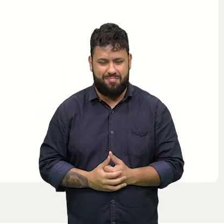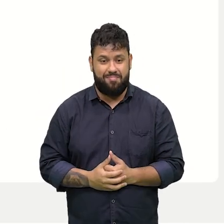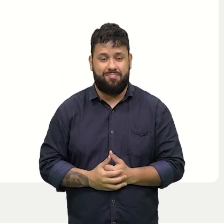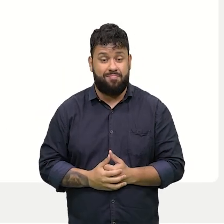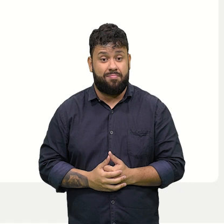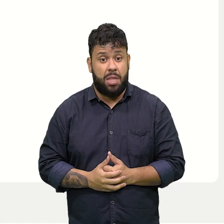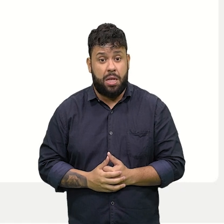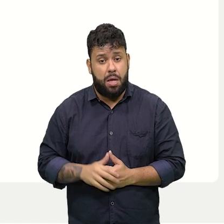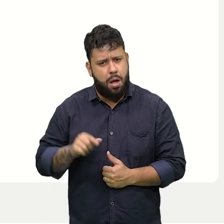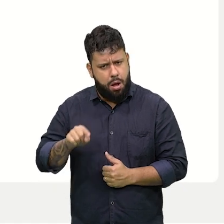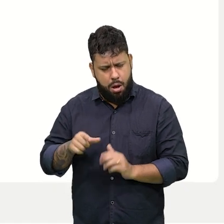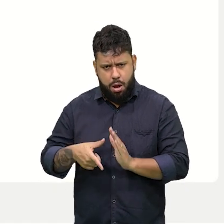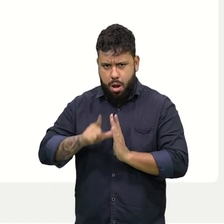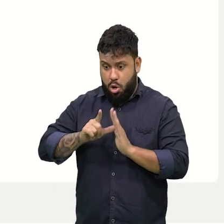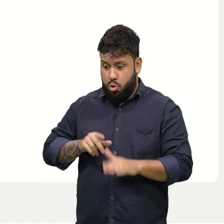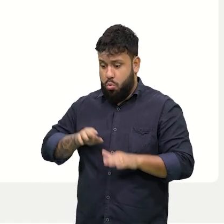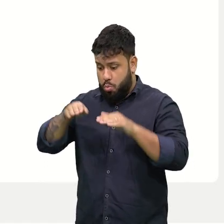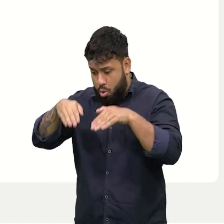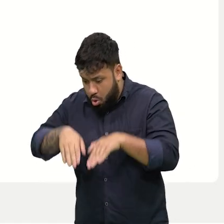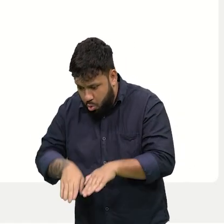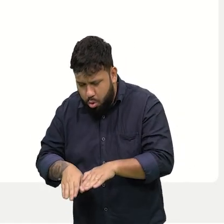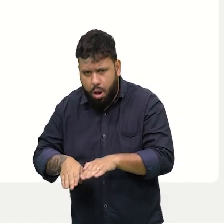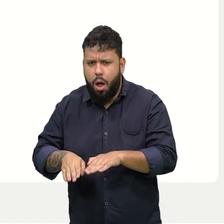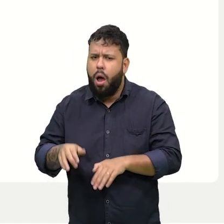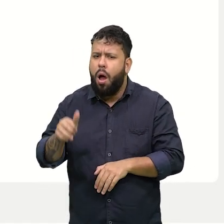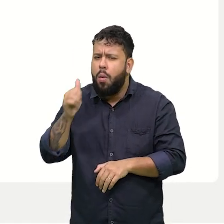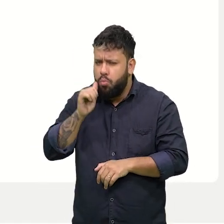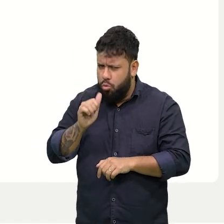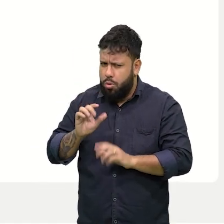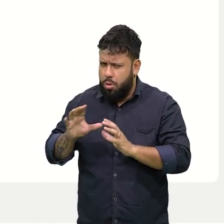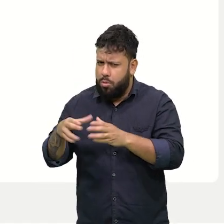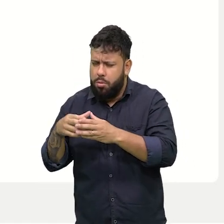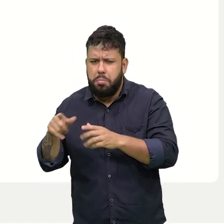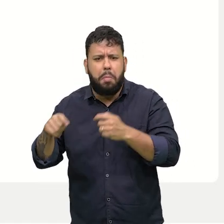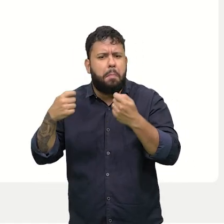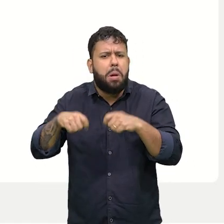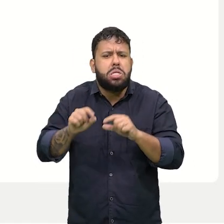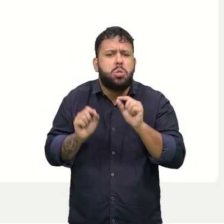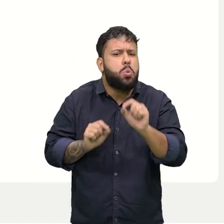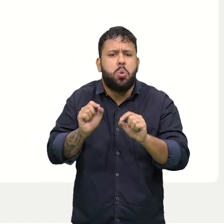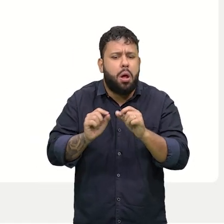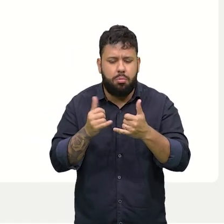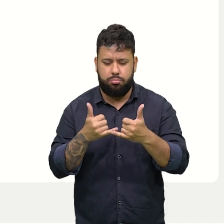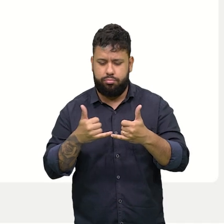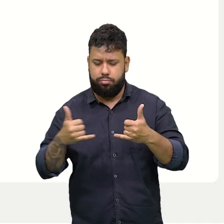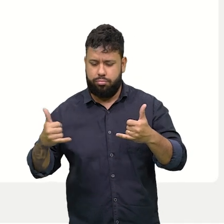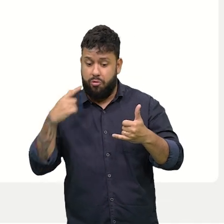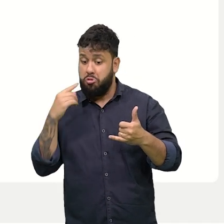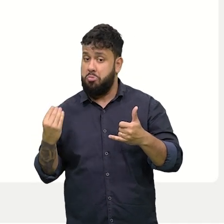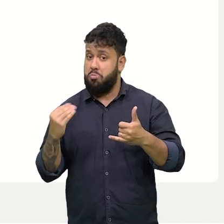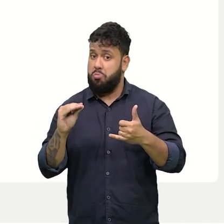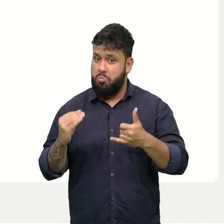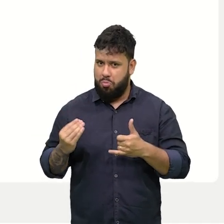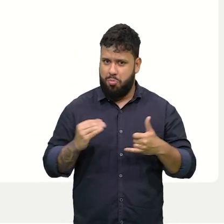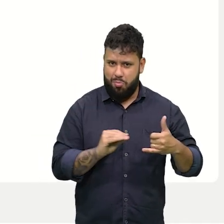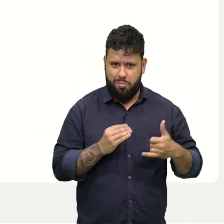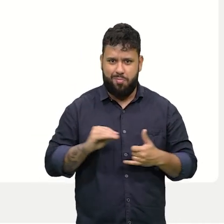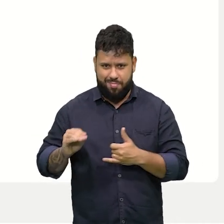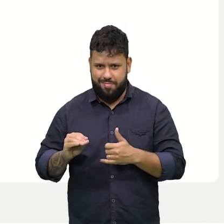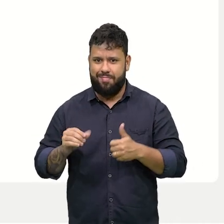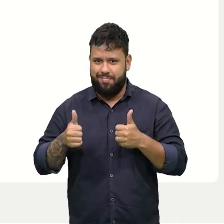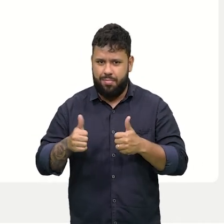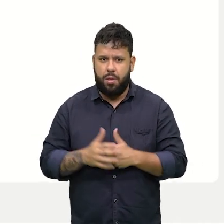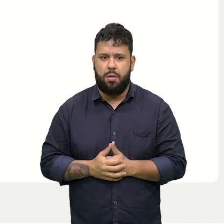Antes de mergulhar, as aenios devem, complete as lacunas, hein? Os